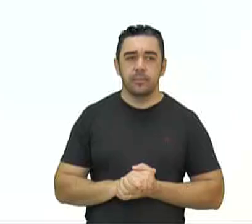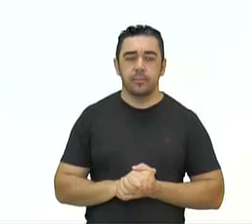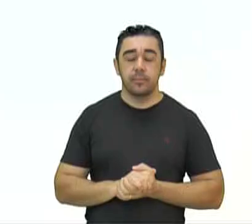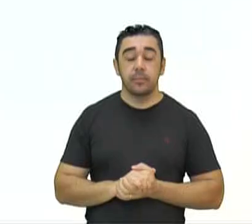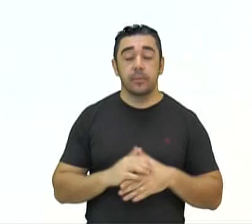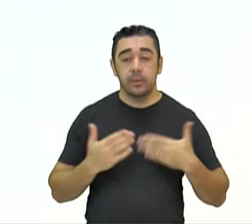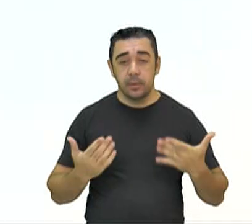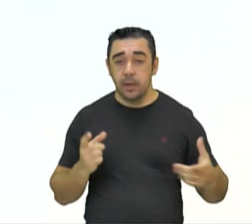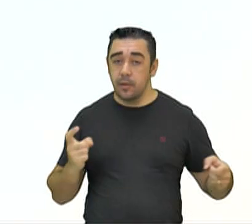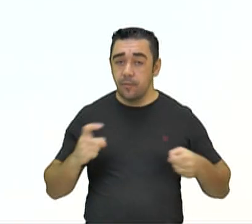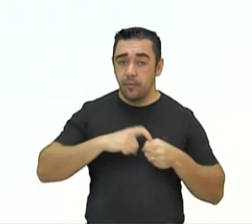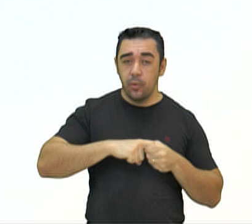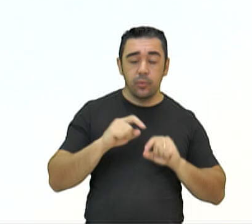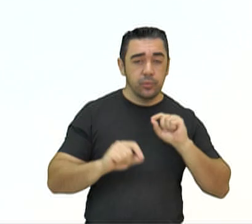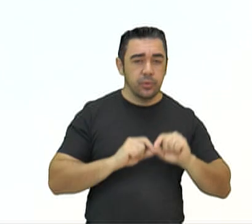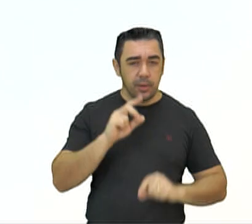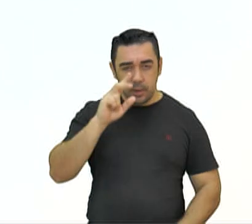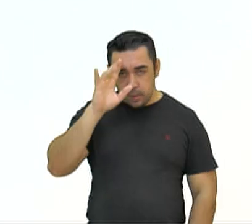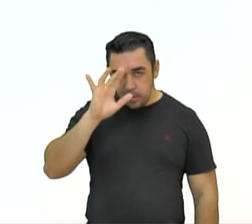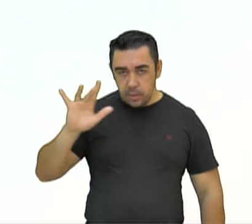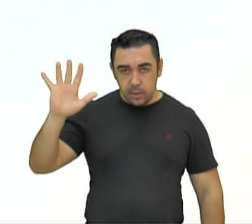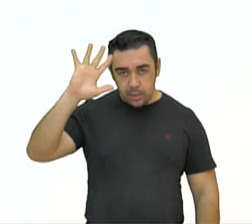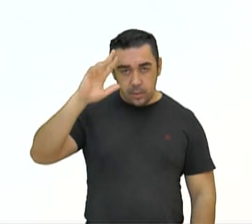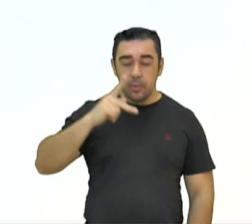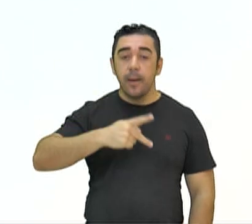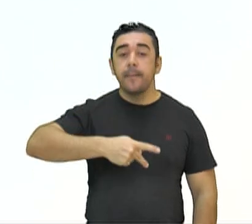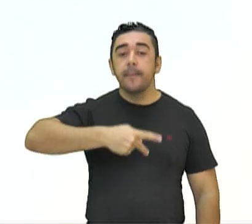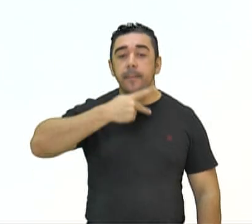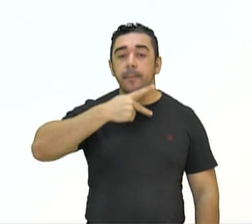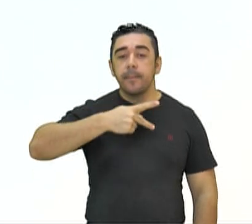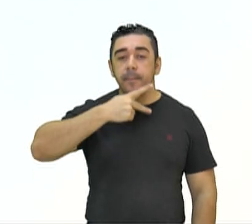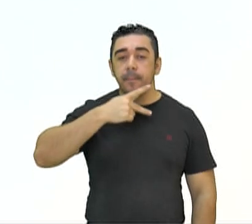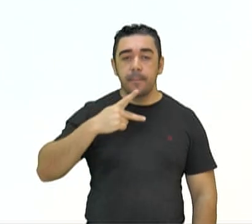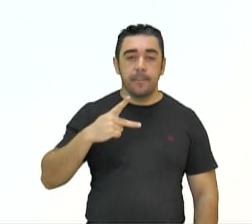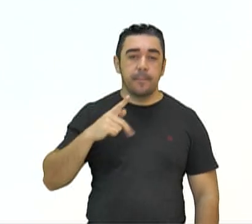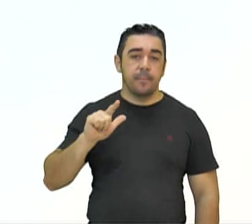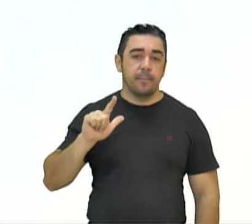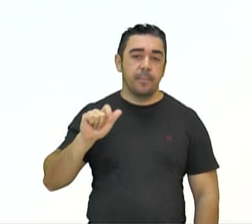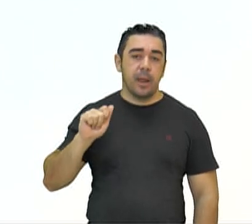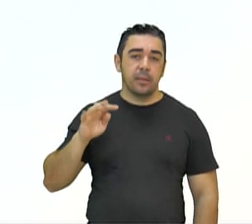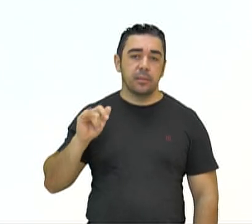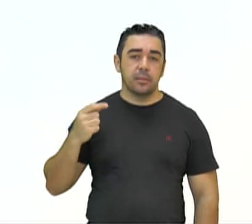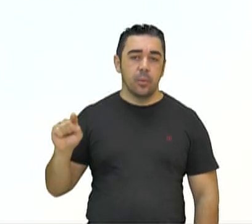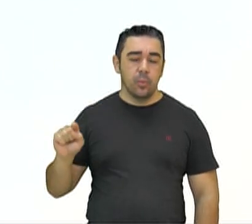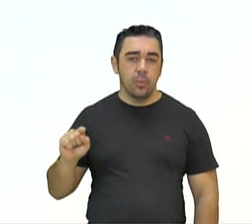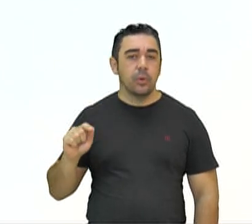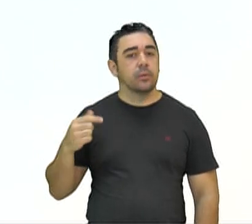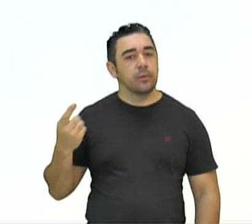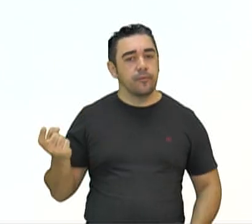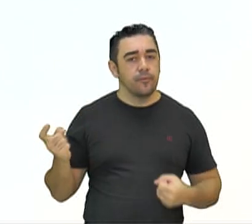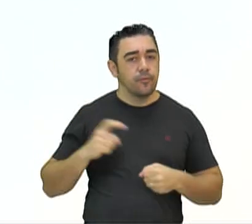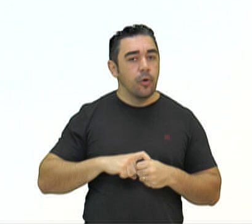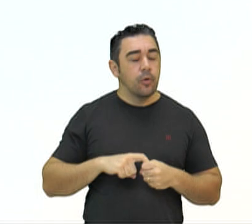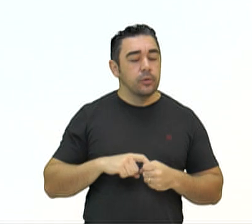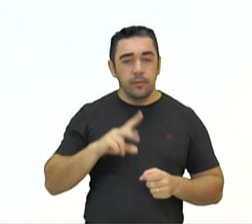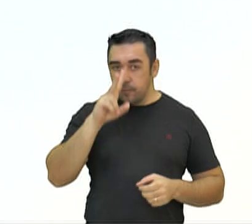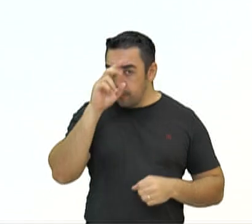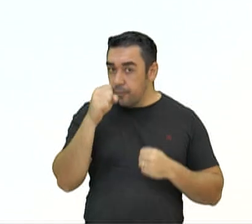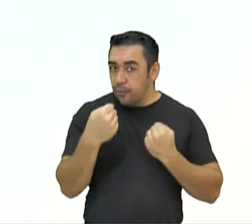E aí ele retoma a teoria do platonismo, lá os neoplatônicos. E aqui um